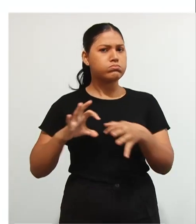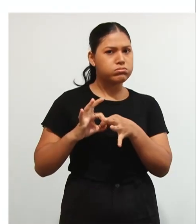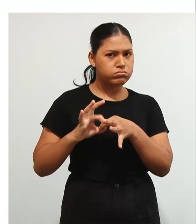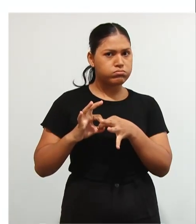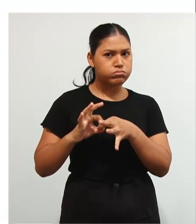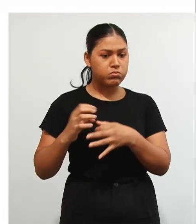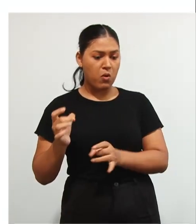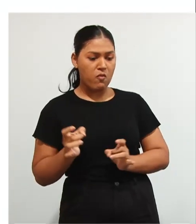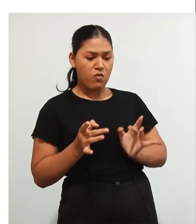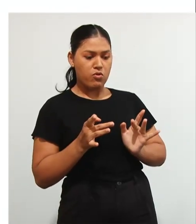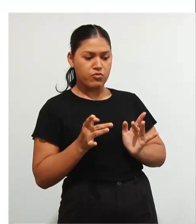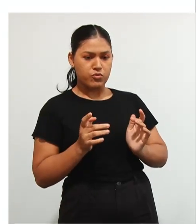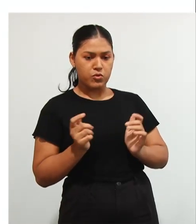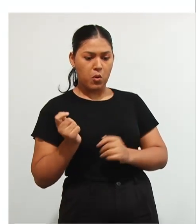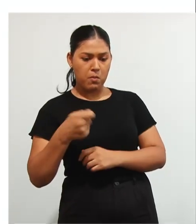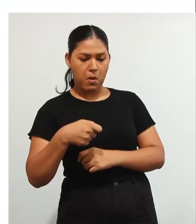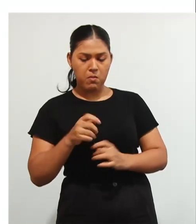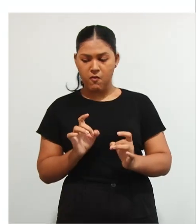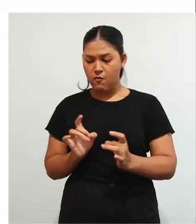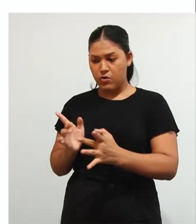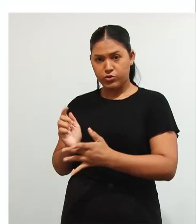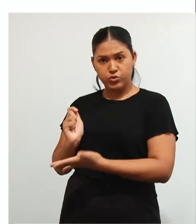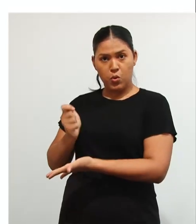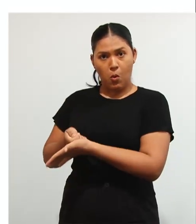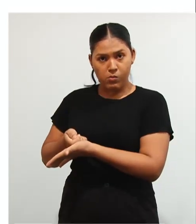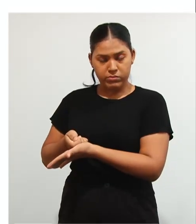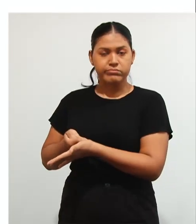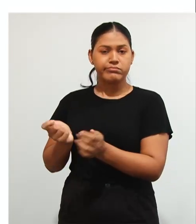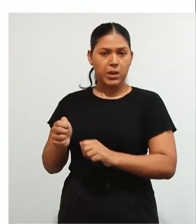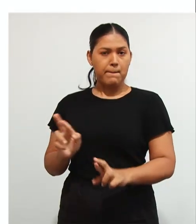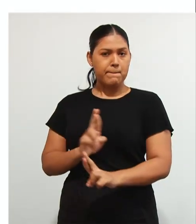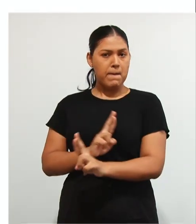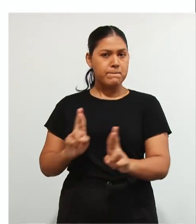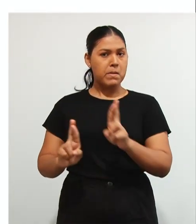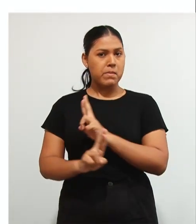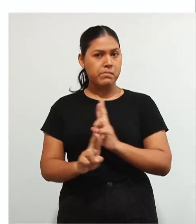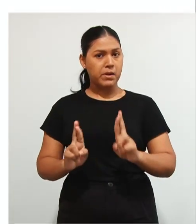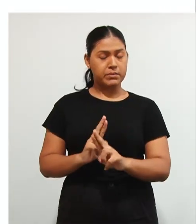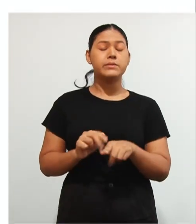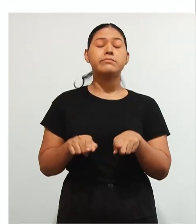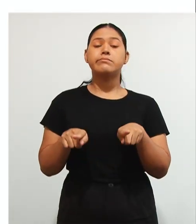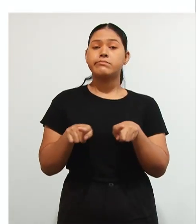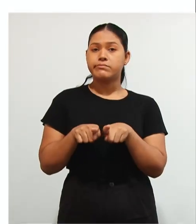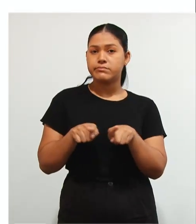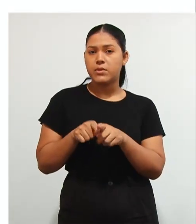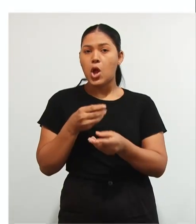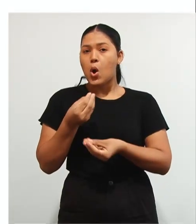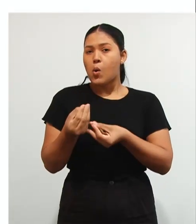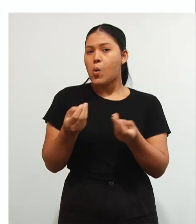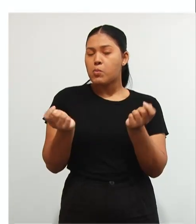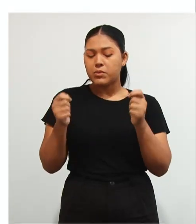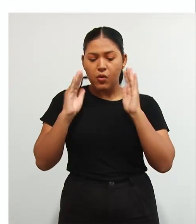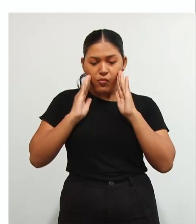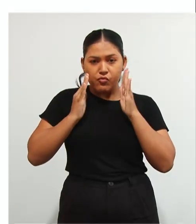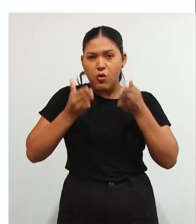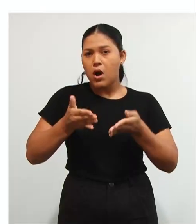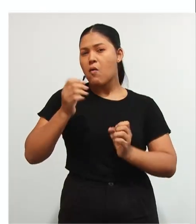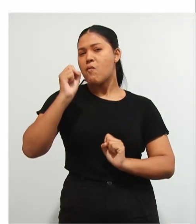compre todos os tecidos da Inglaterra, e que a Inglaterra não produza vinho e compre todos os seus vinhos de